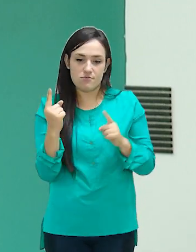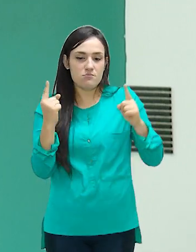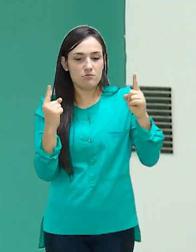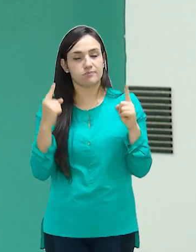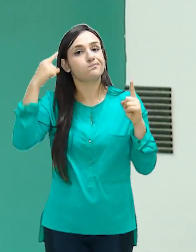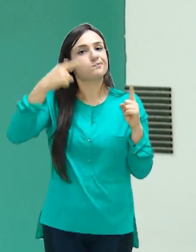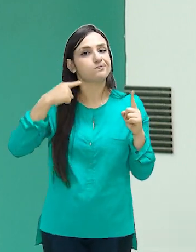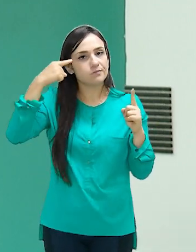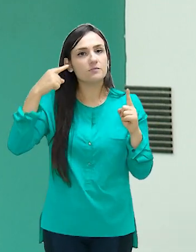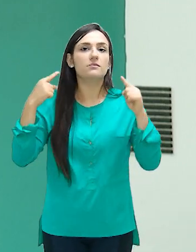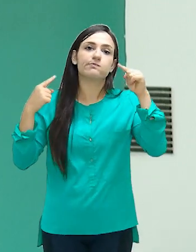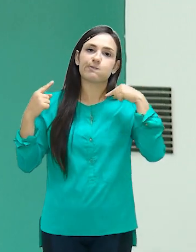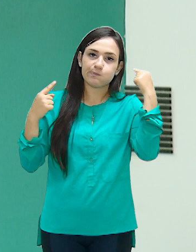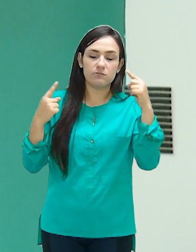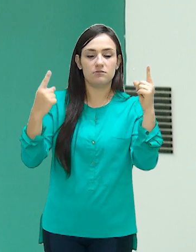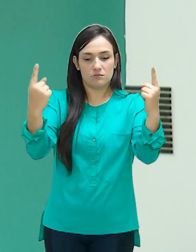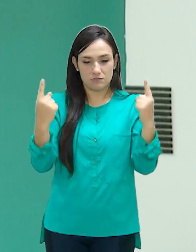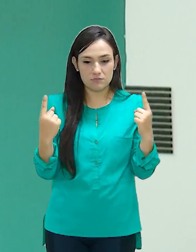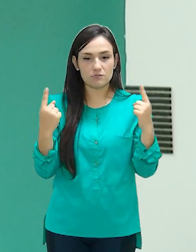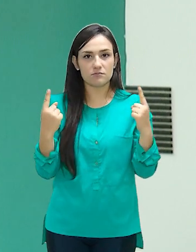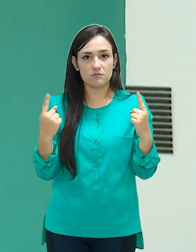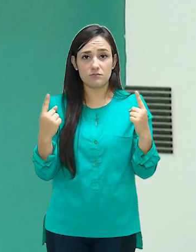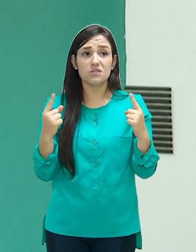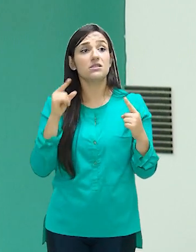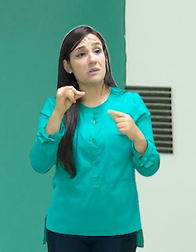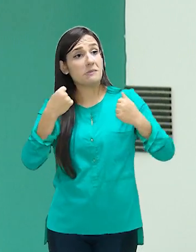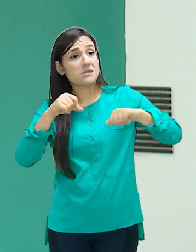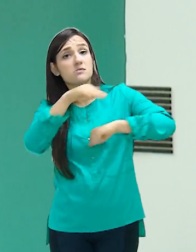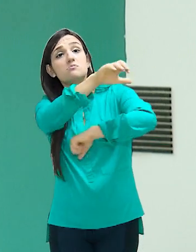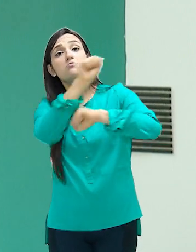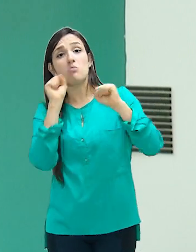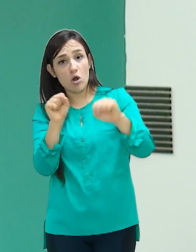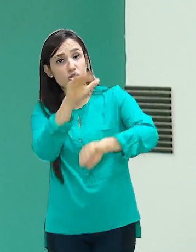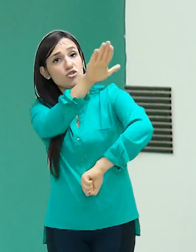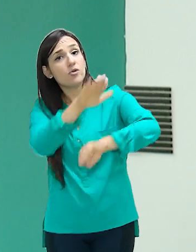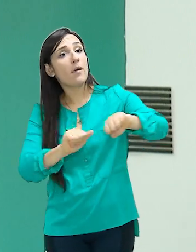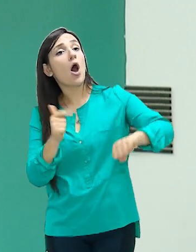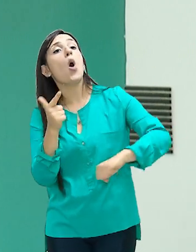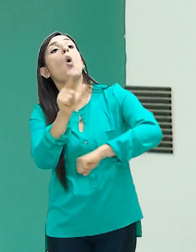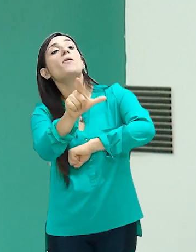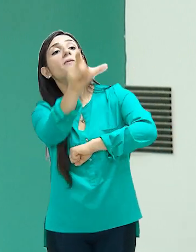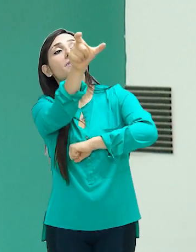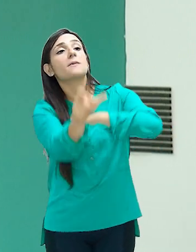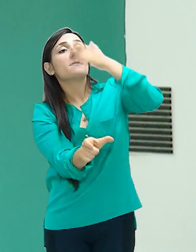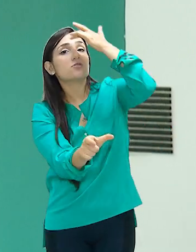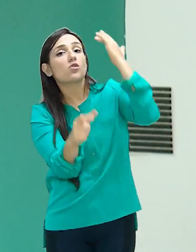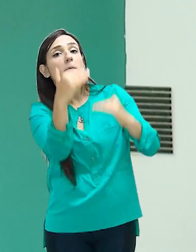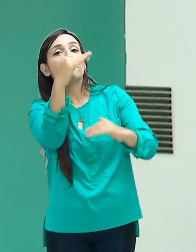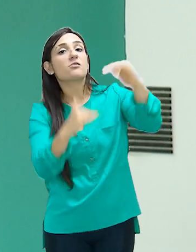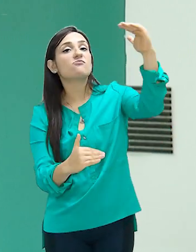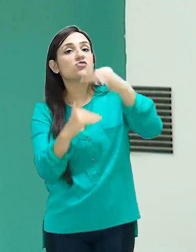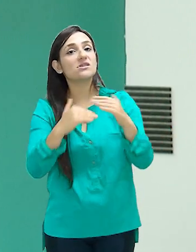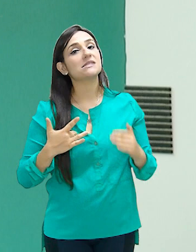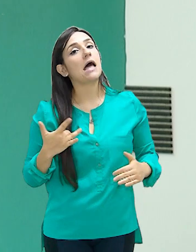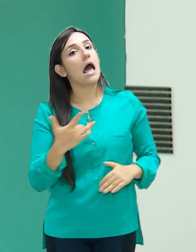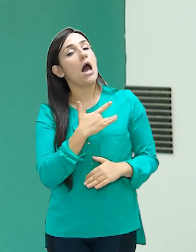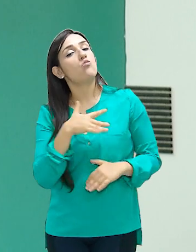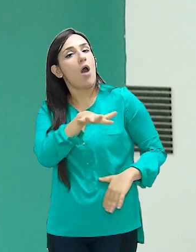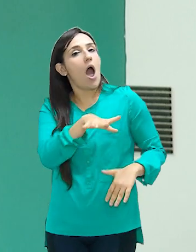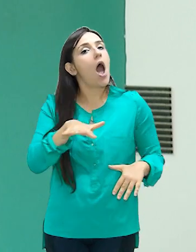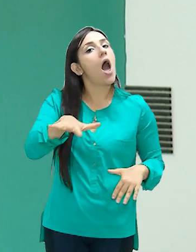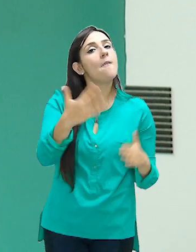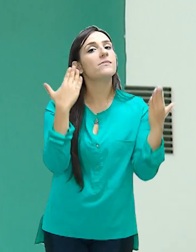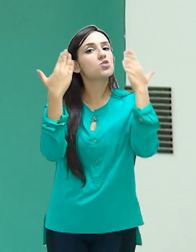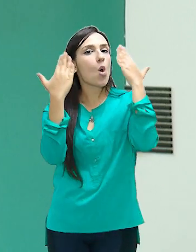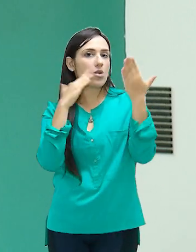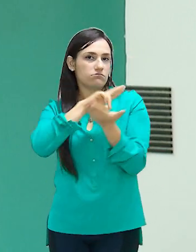com a ajuda da equipe, que se houver necessidade a gente chama. Então, a gente vai dando as ferramentas